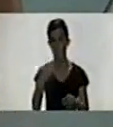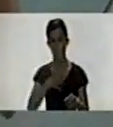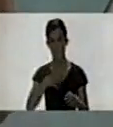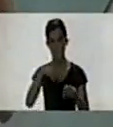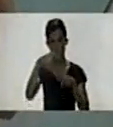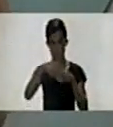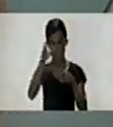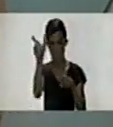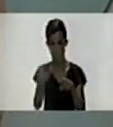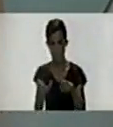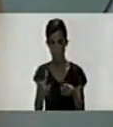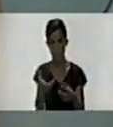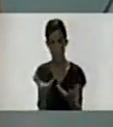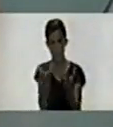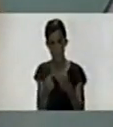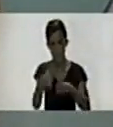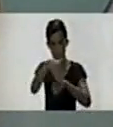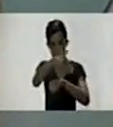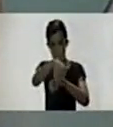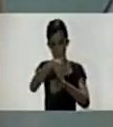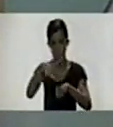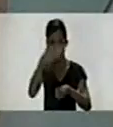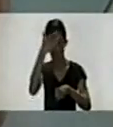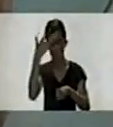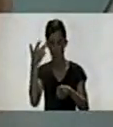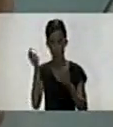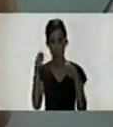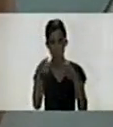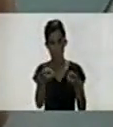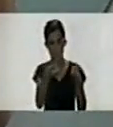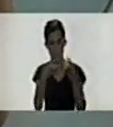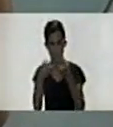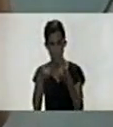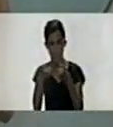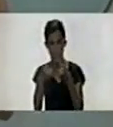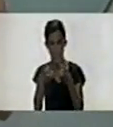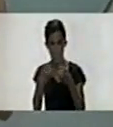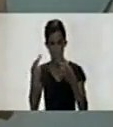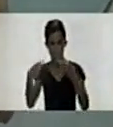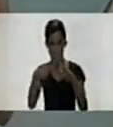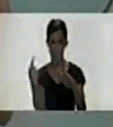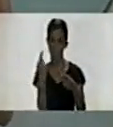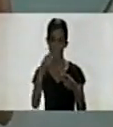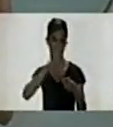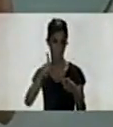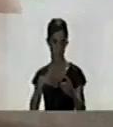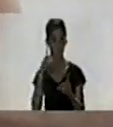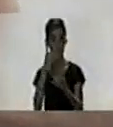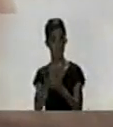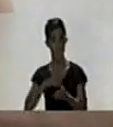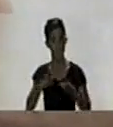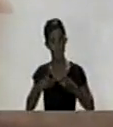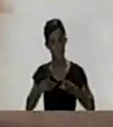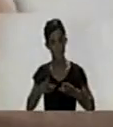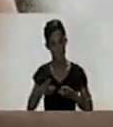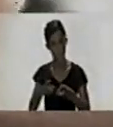Pela forma como o Dr. Deodalto está sendo recebido nas ruas, dá para perceber que ele não vai enfrentar esse desafio sozinho. Eu descobri